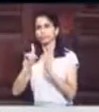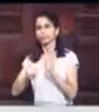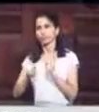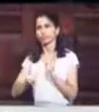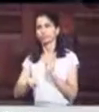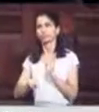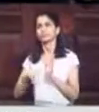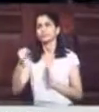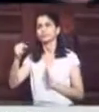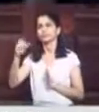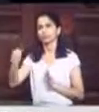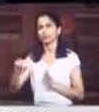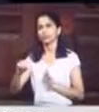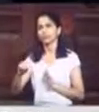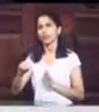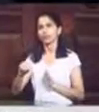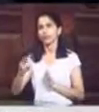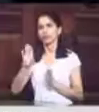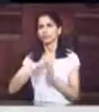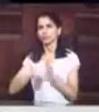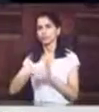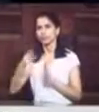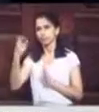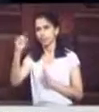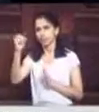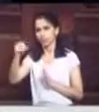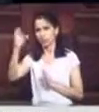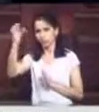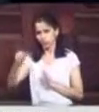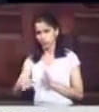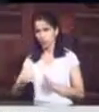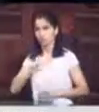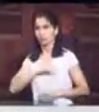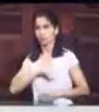para falar tudo o que eu ouvi aqui. Reduzir 30% do salário dos deputados.